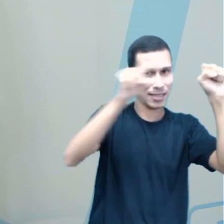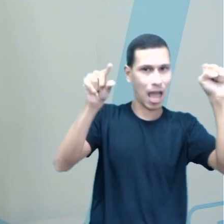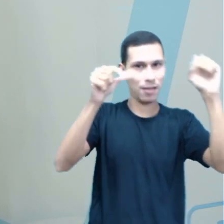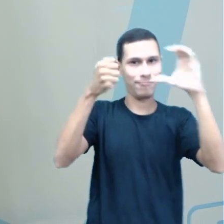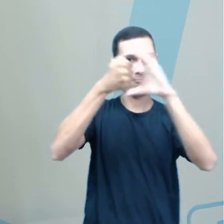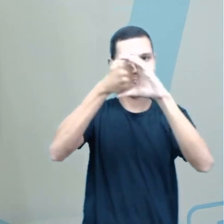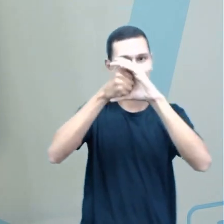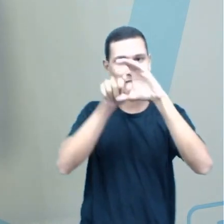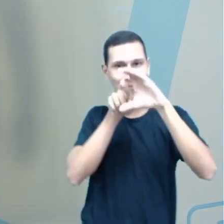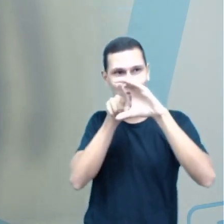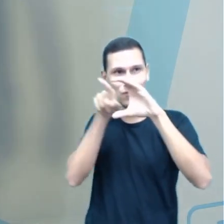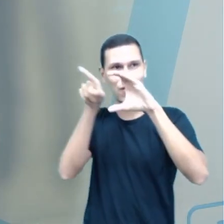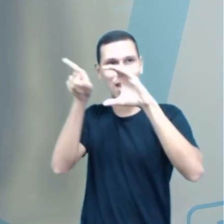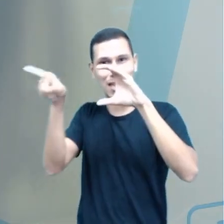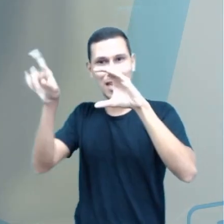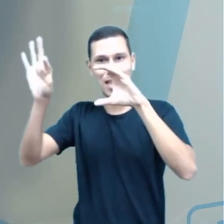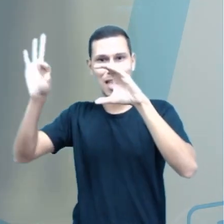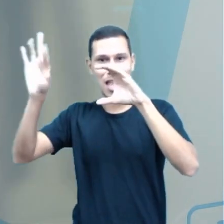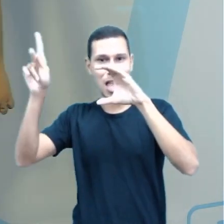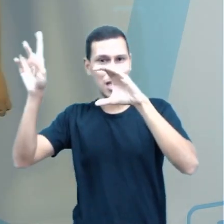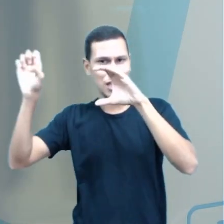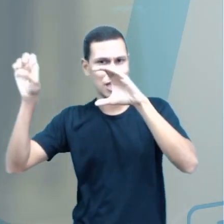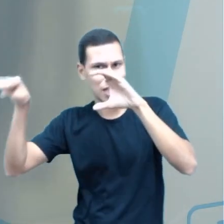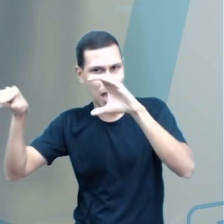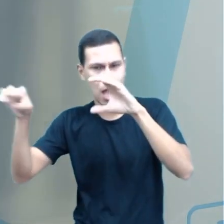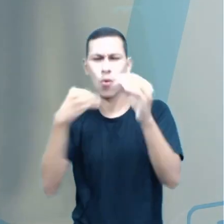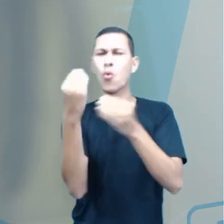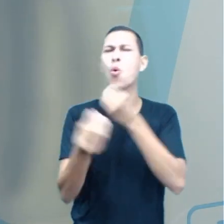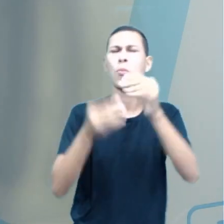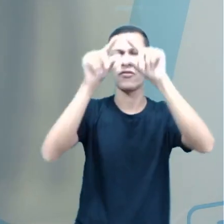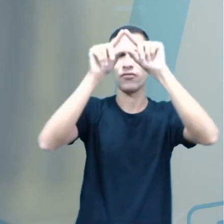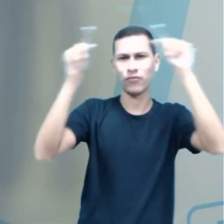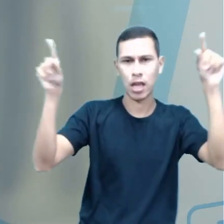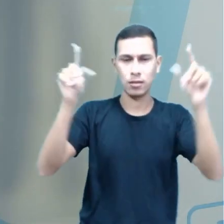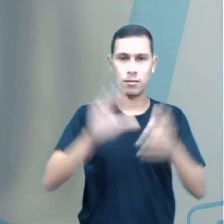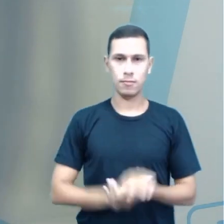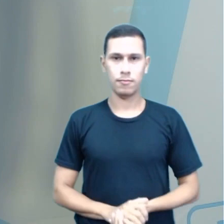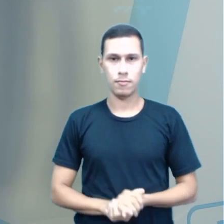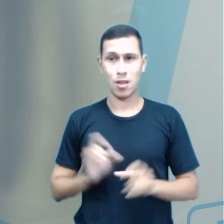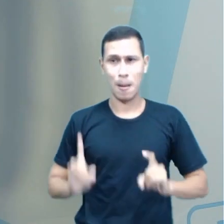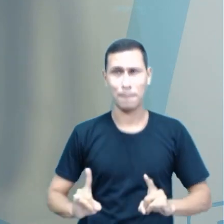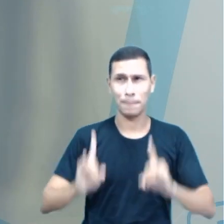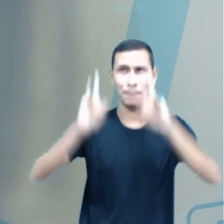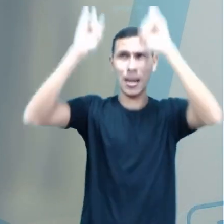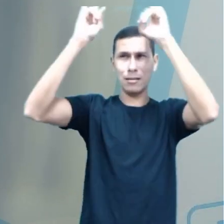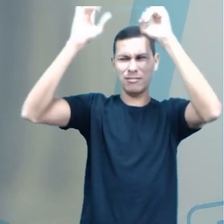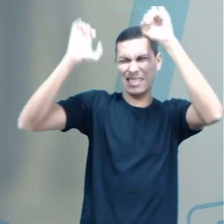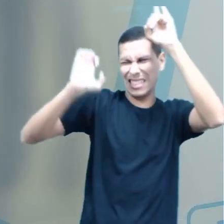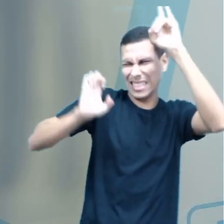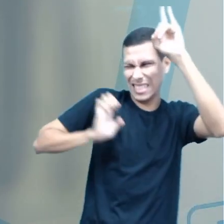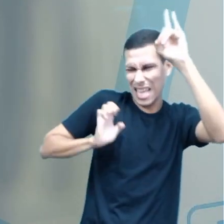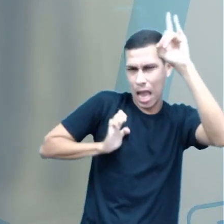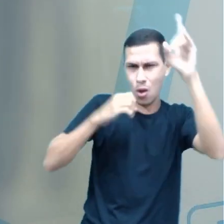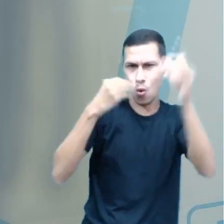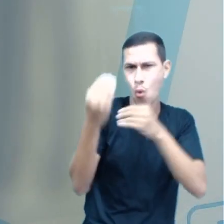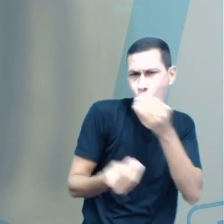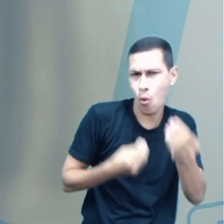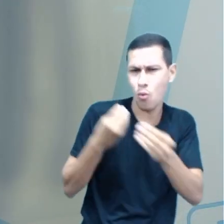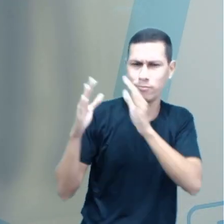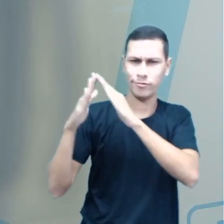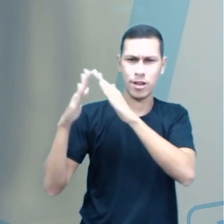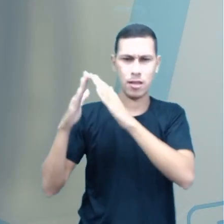certo? Como é que vai ficar aqui essa frase, então? Esse apartamento é tão caro quanto aquela